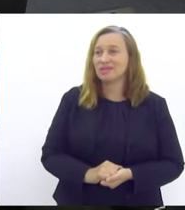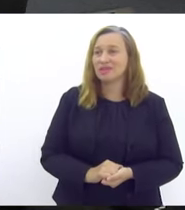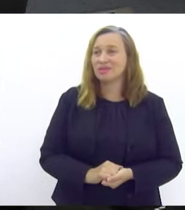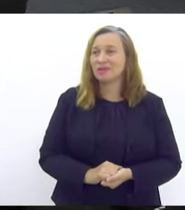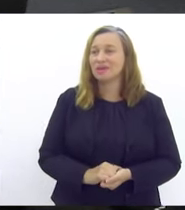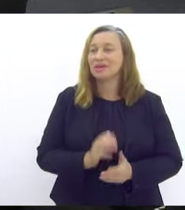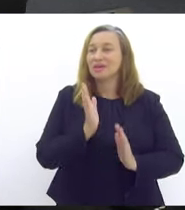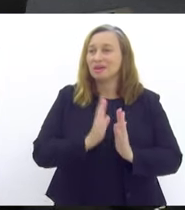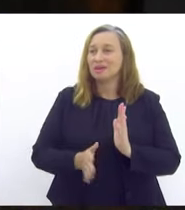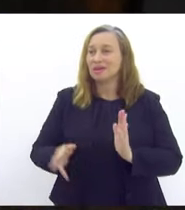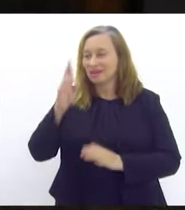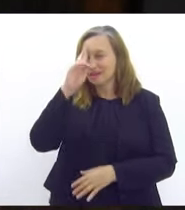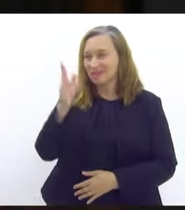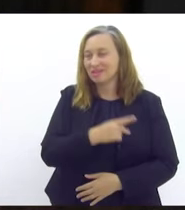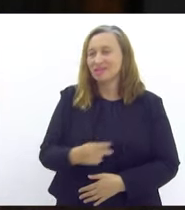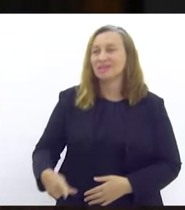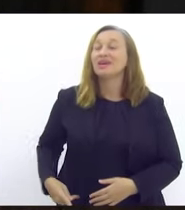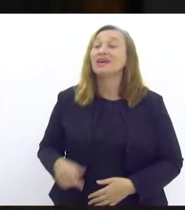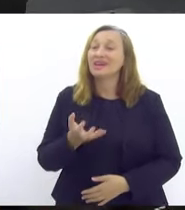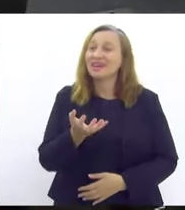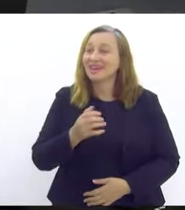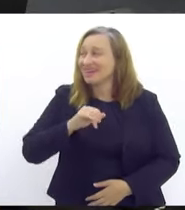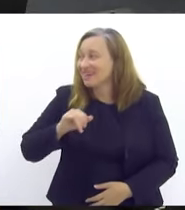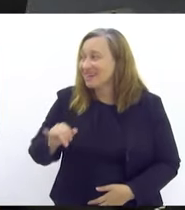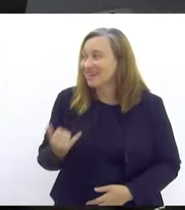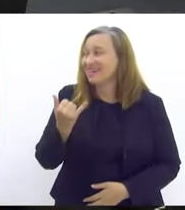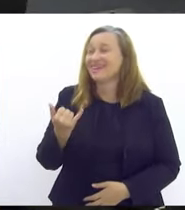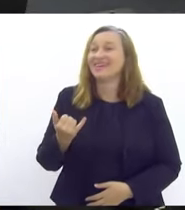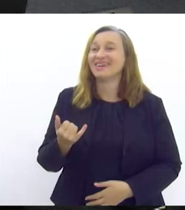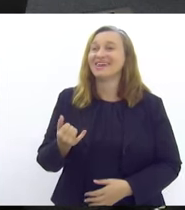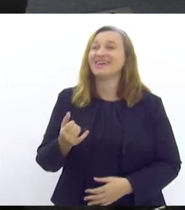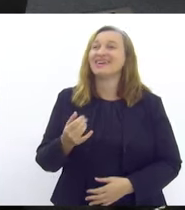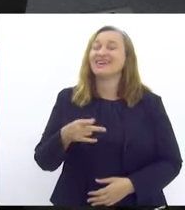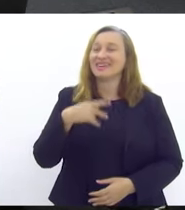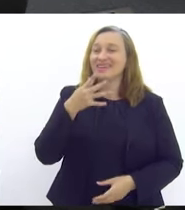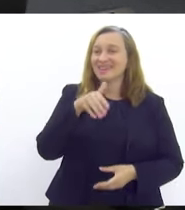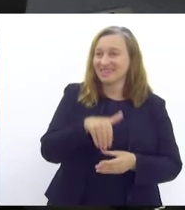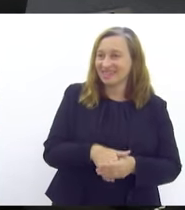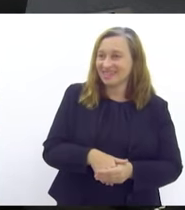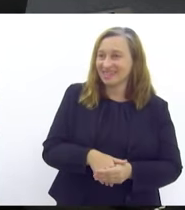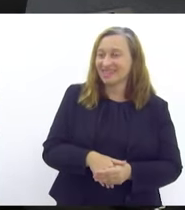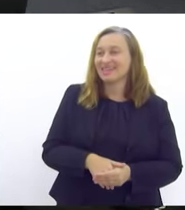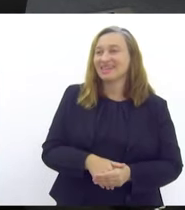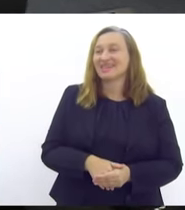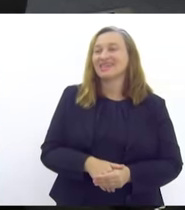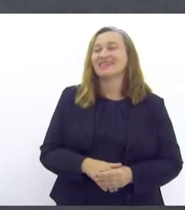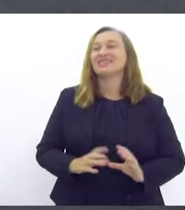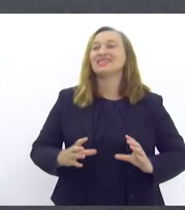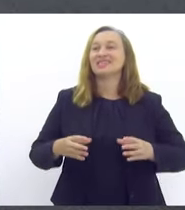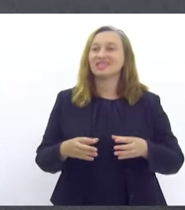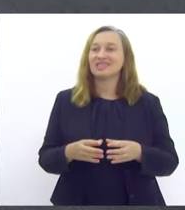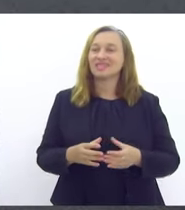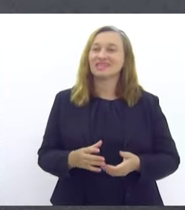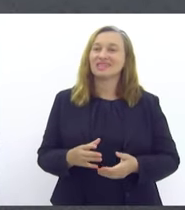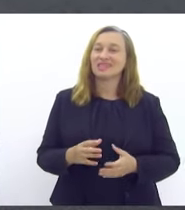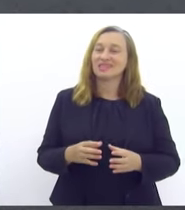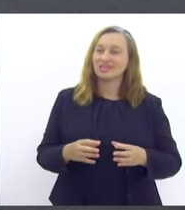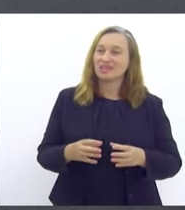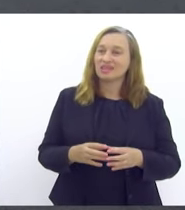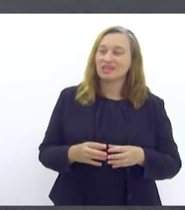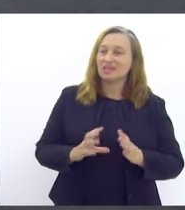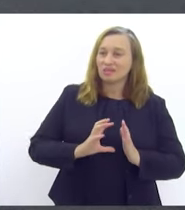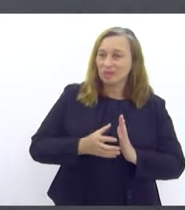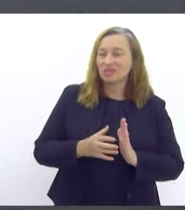Pela ordem, senhora presidenta. Só queria aproveitar aqui também para declarar o meu voto, que a minha bancada, de maneira perfeita, já